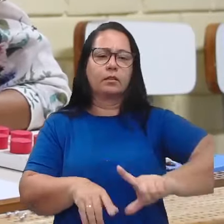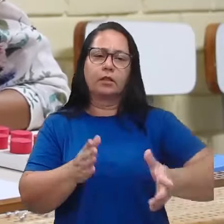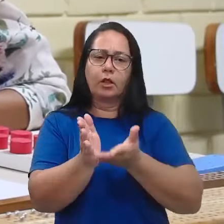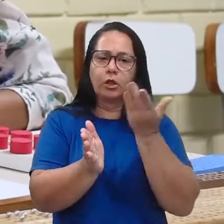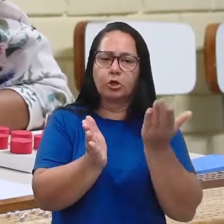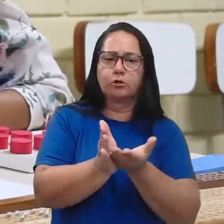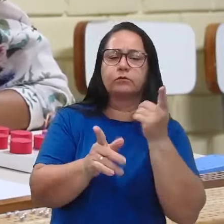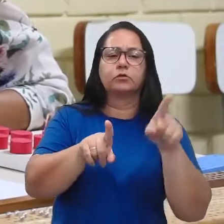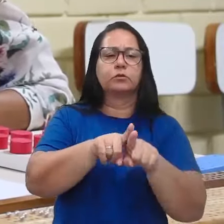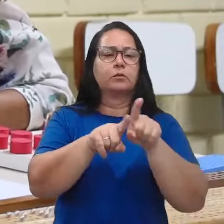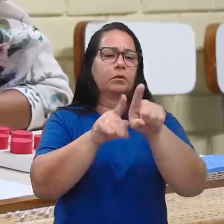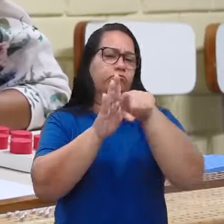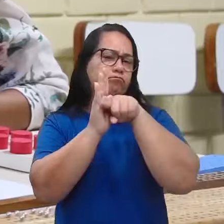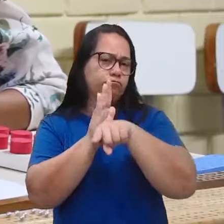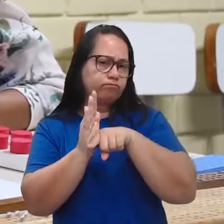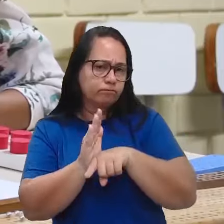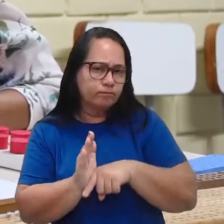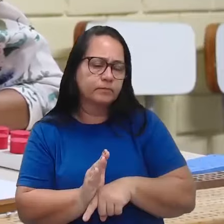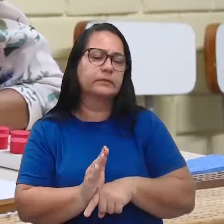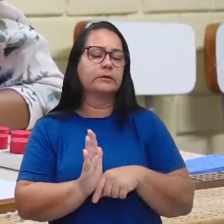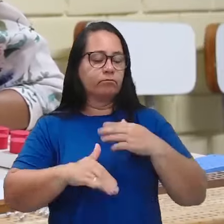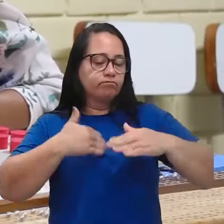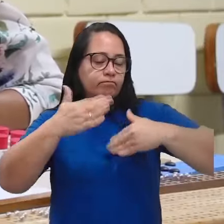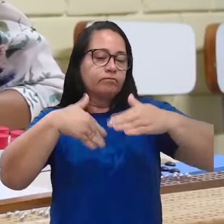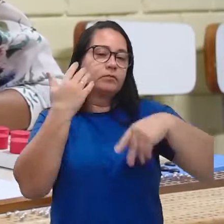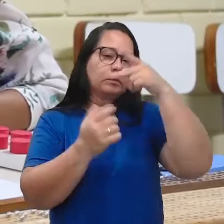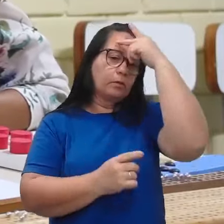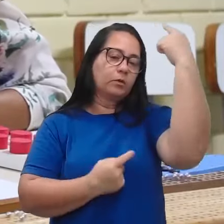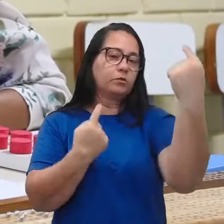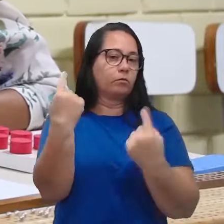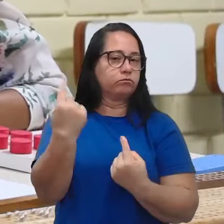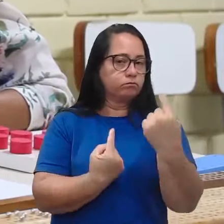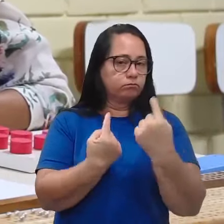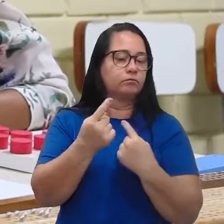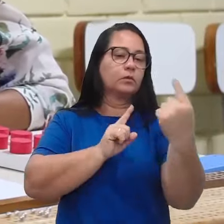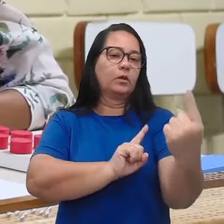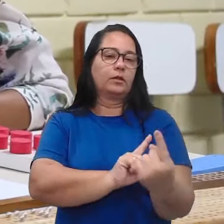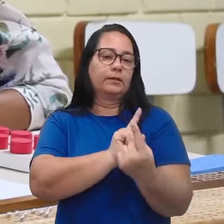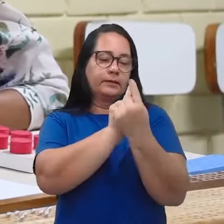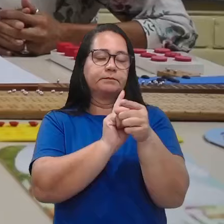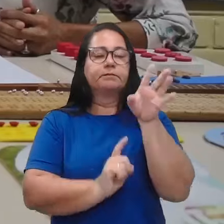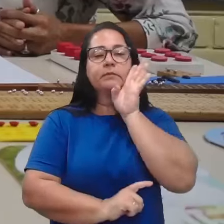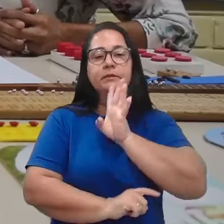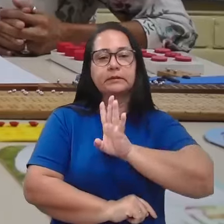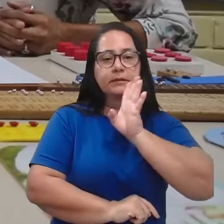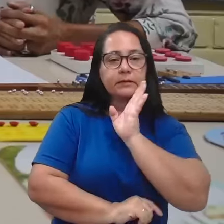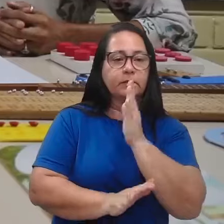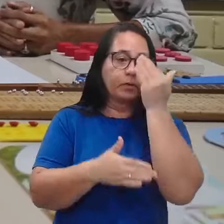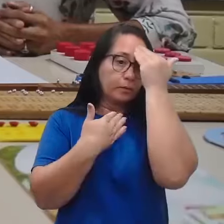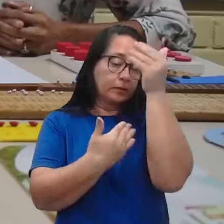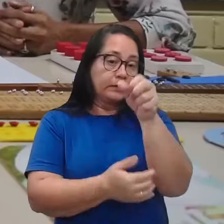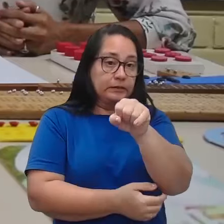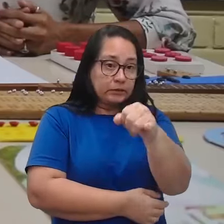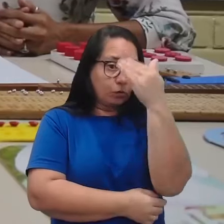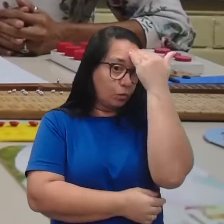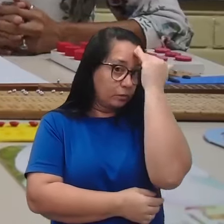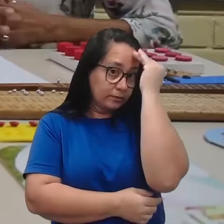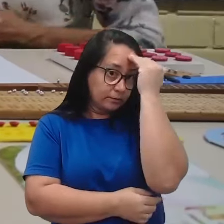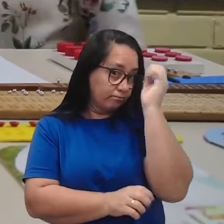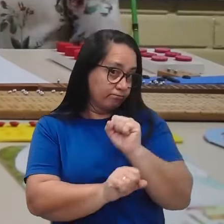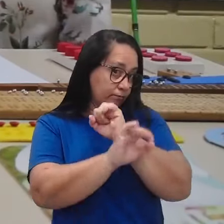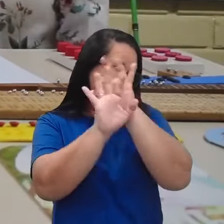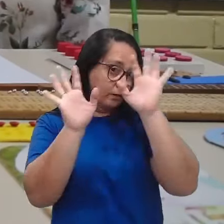em diante a coisa começou a aparecer cada vez mais pessoas para eu poder atender. Que legal, Ivana, obrigado. Se você não entendeu exatamente